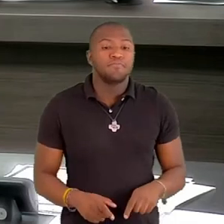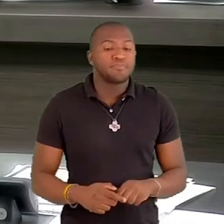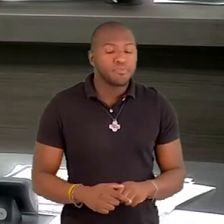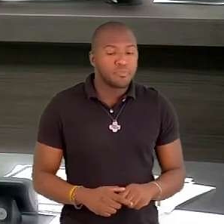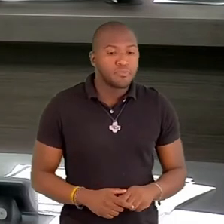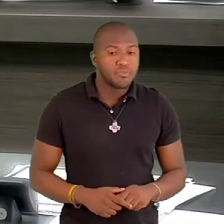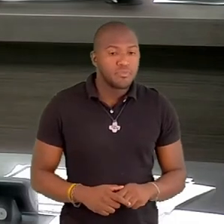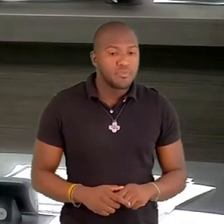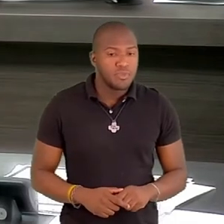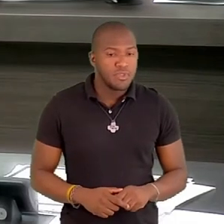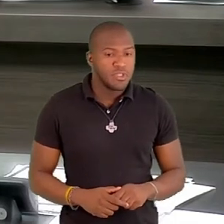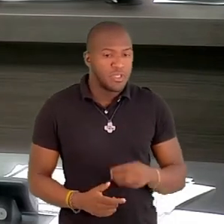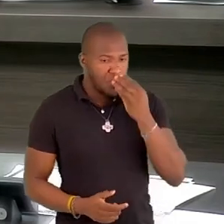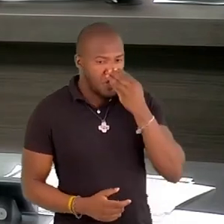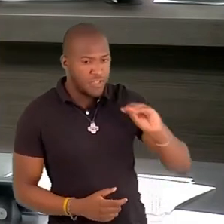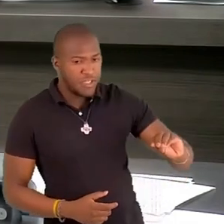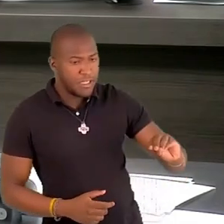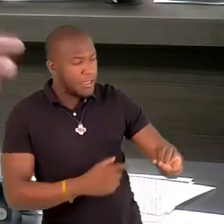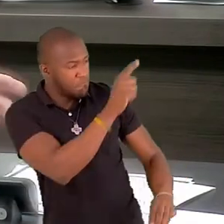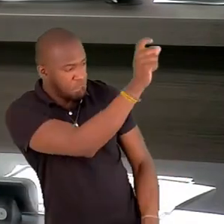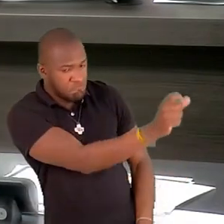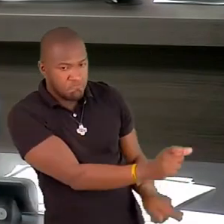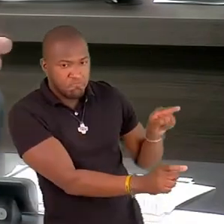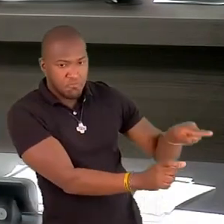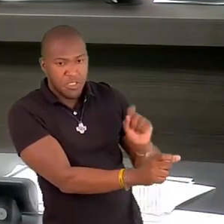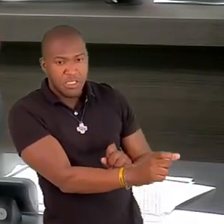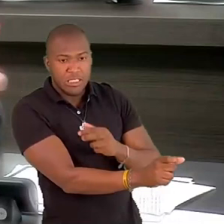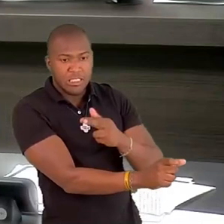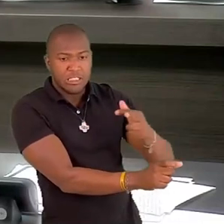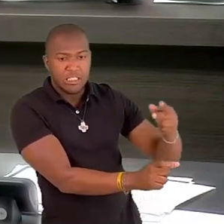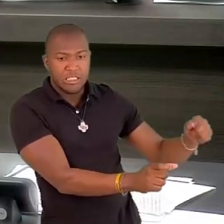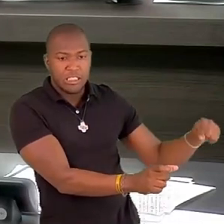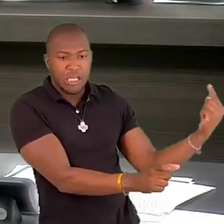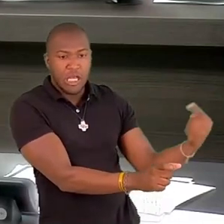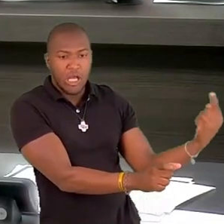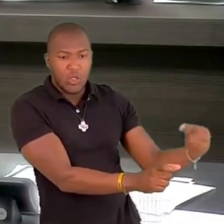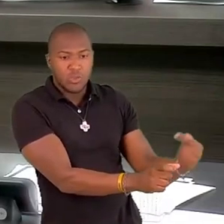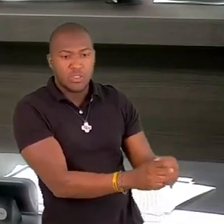resistência, de se colocar contra esse caminho negativo que se tem tomado aqui e acolá a gente tem